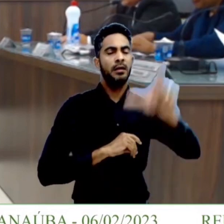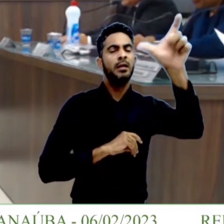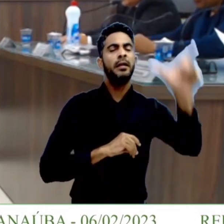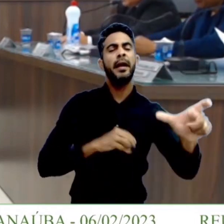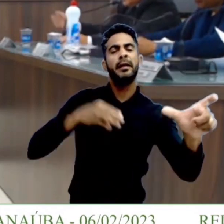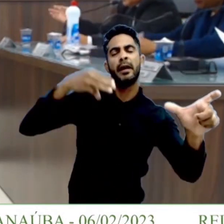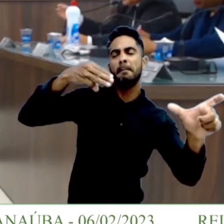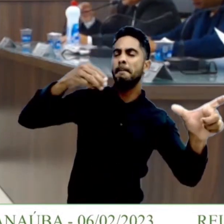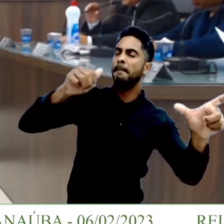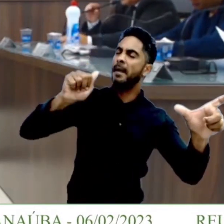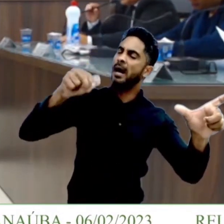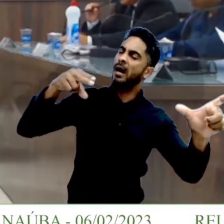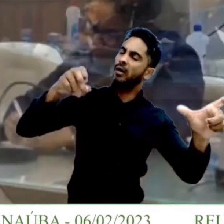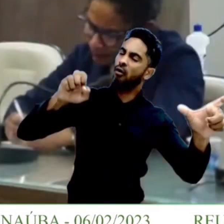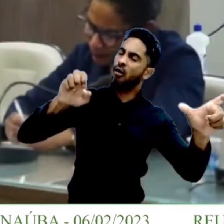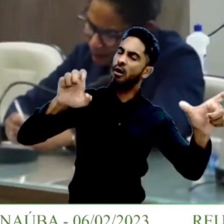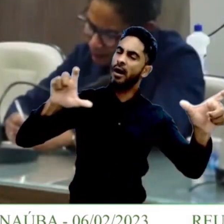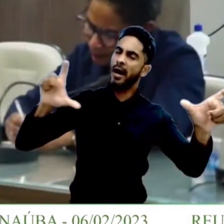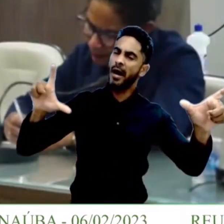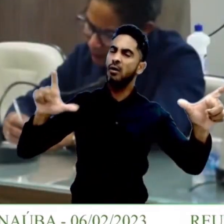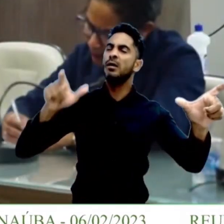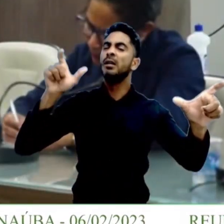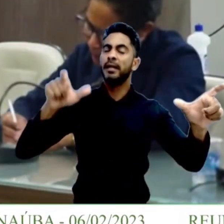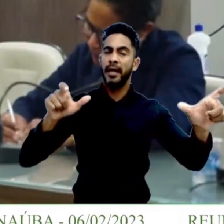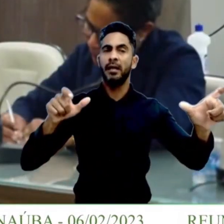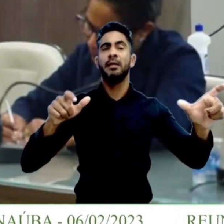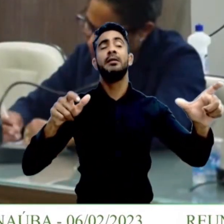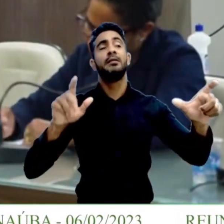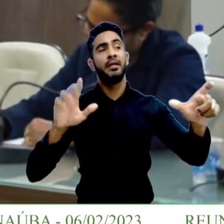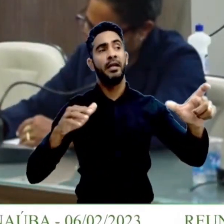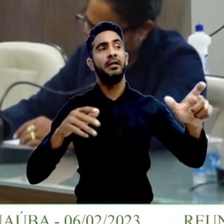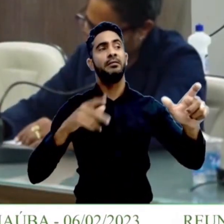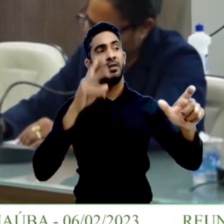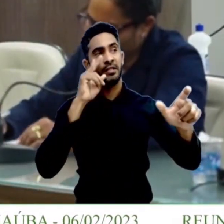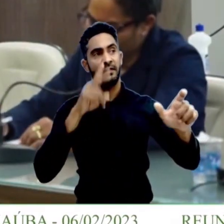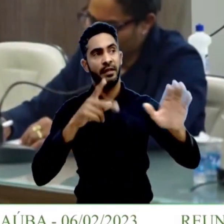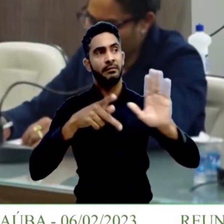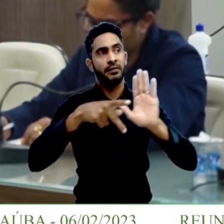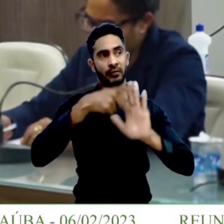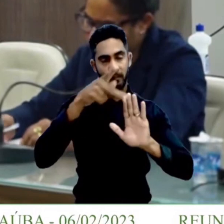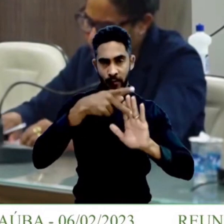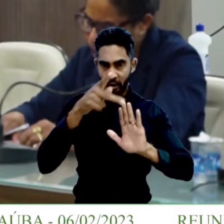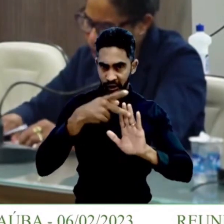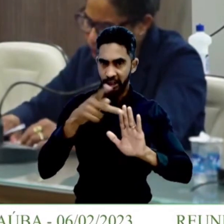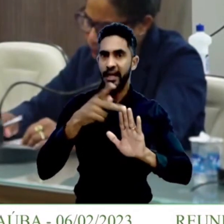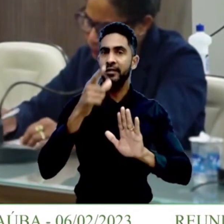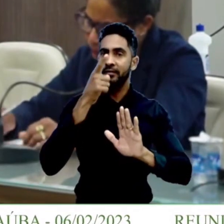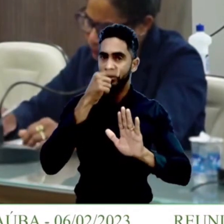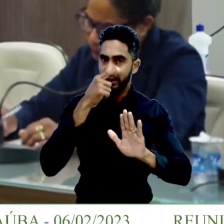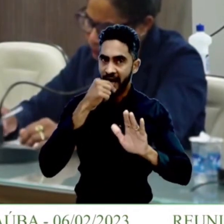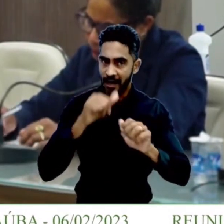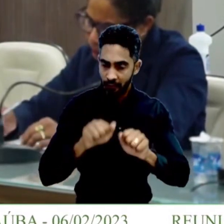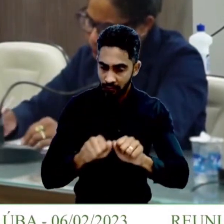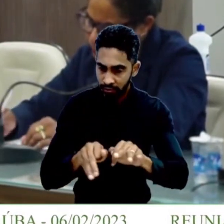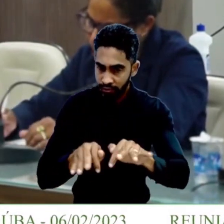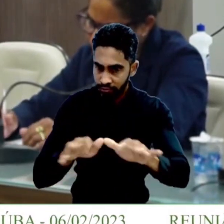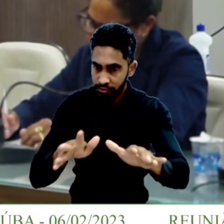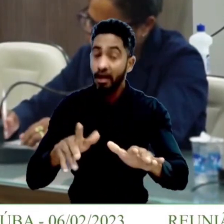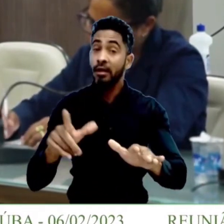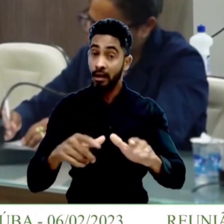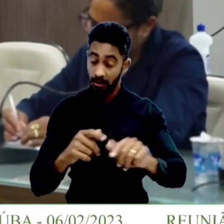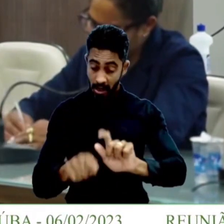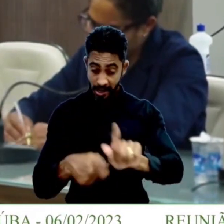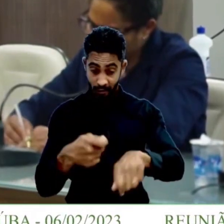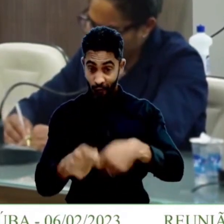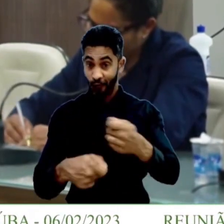Manuel Justino. Nós escutamos aqui a Nilde falar de um projeto de irrigação que hoje move a economia de Janaúba. E aí